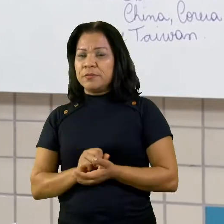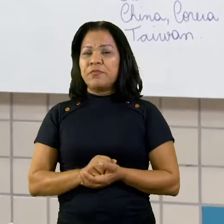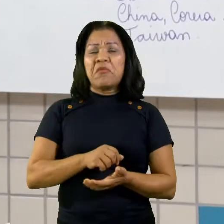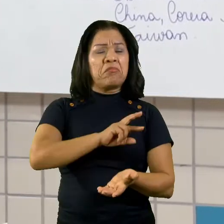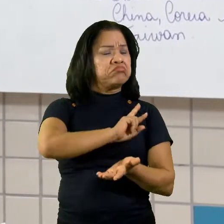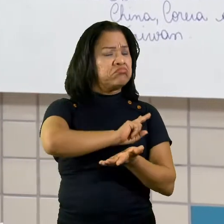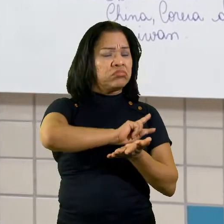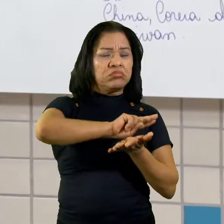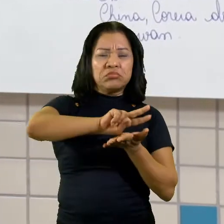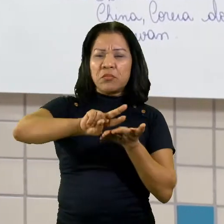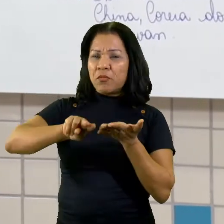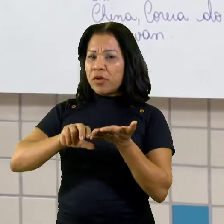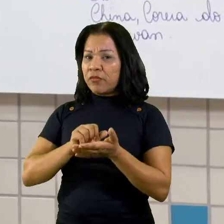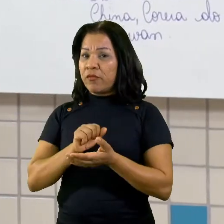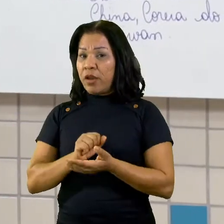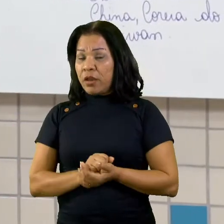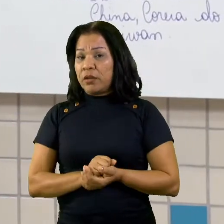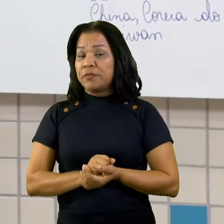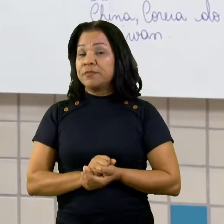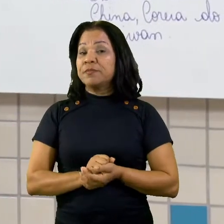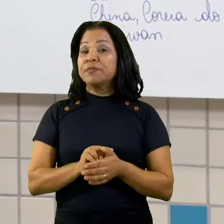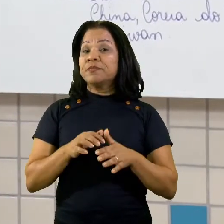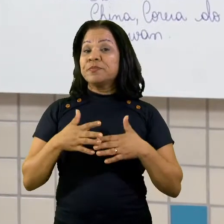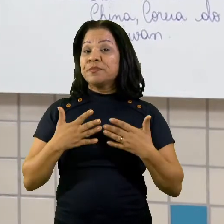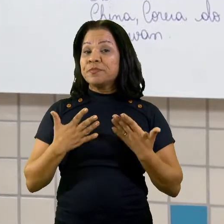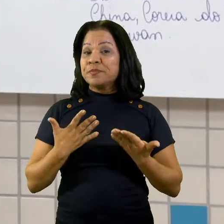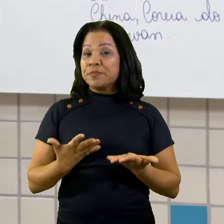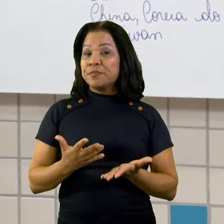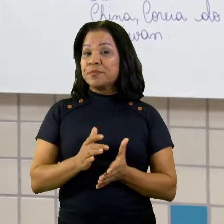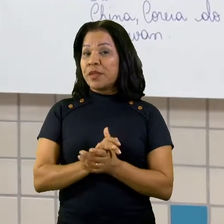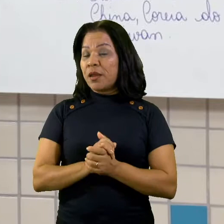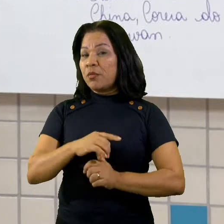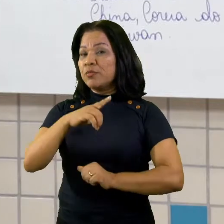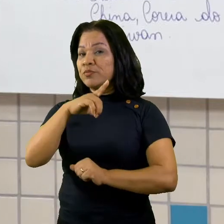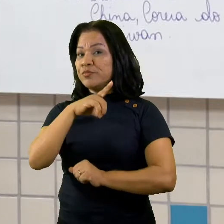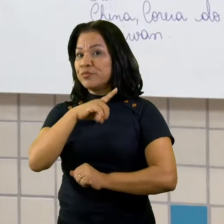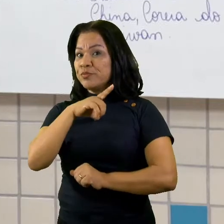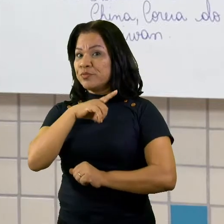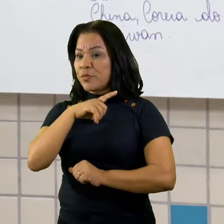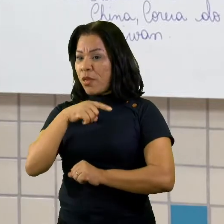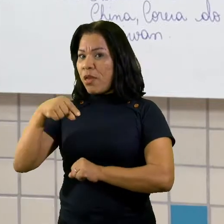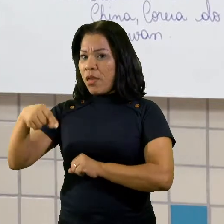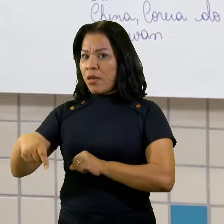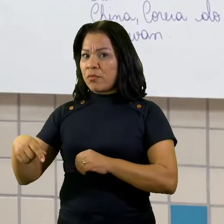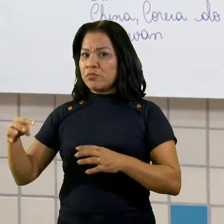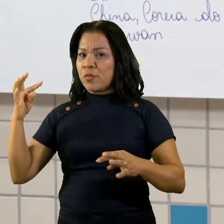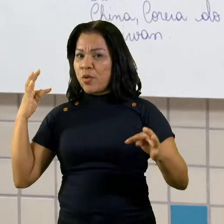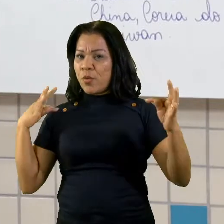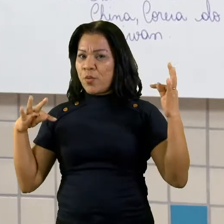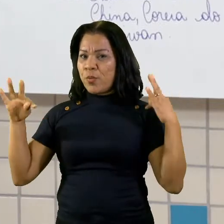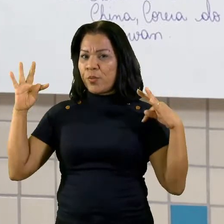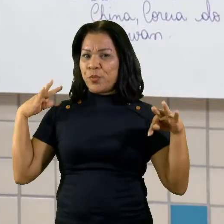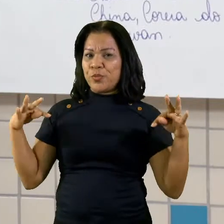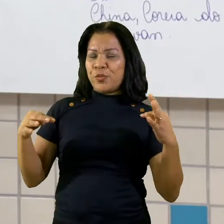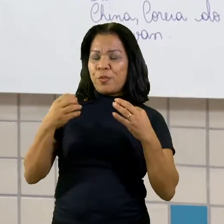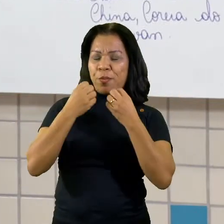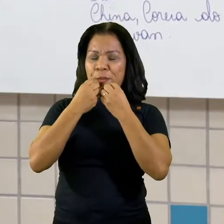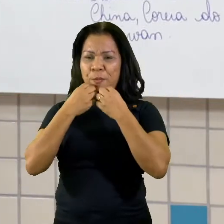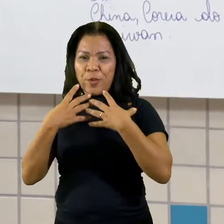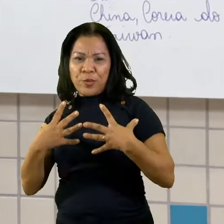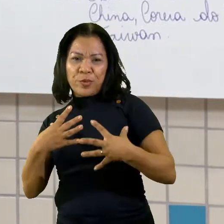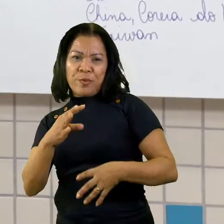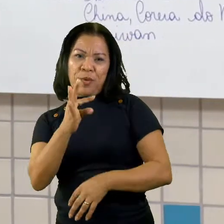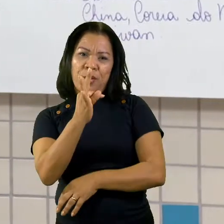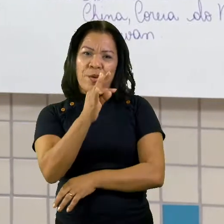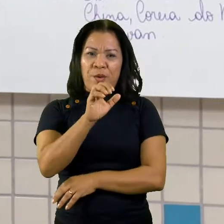Inclusive, um desses anda sendo um ponto, um local de turismo muito fascinante para as pessoas, que é o caso da Tailândia. Muita